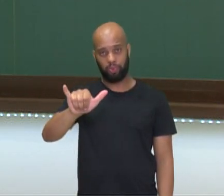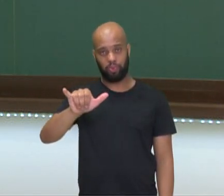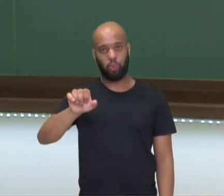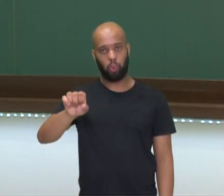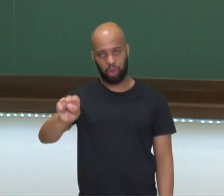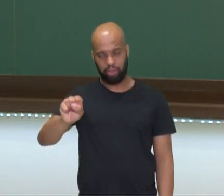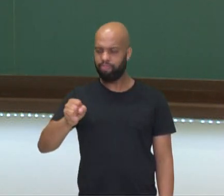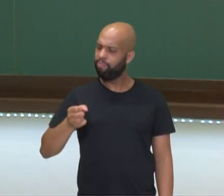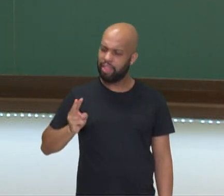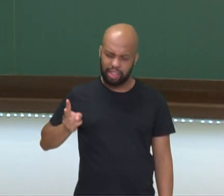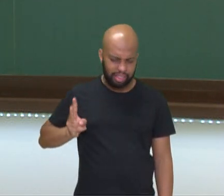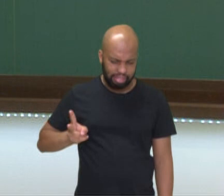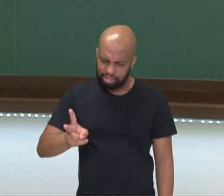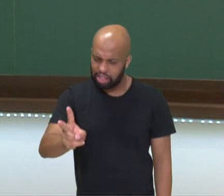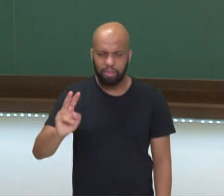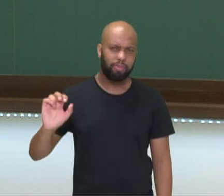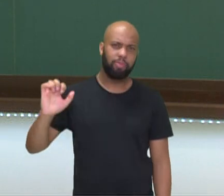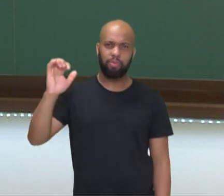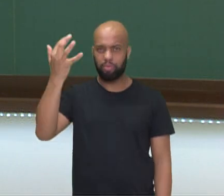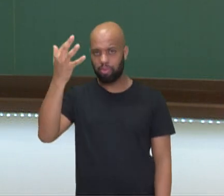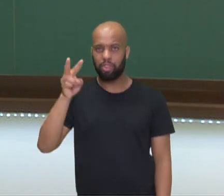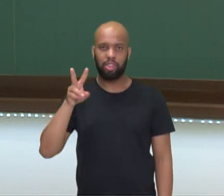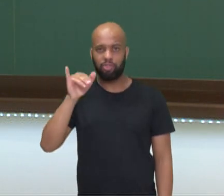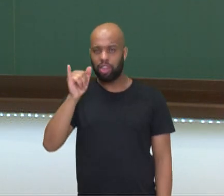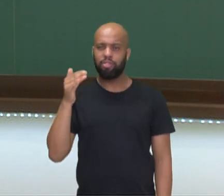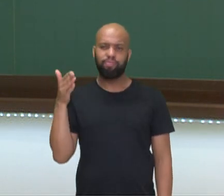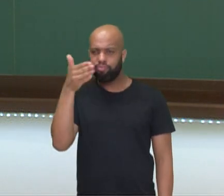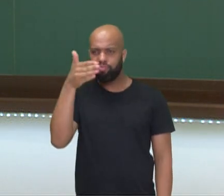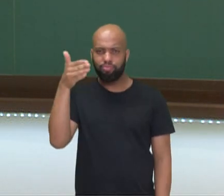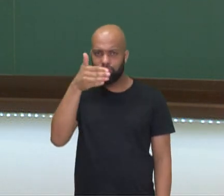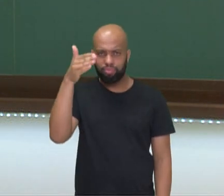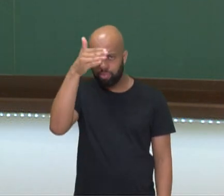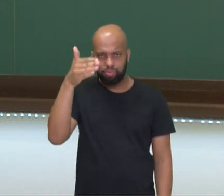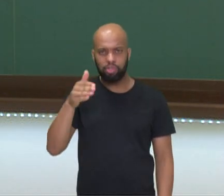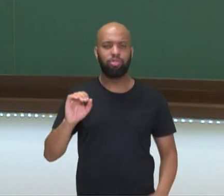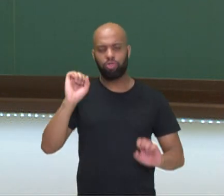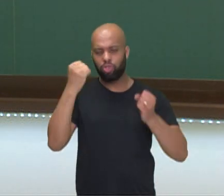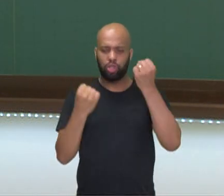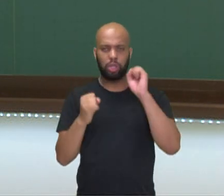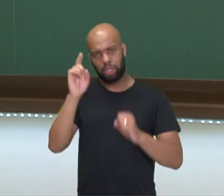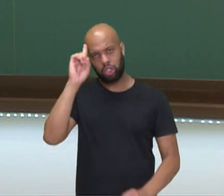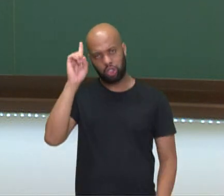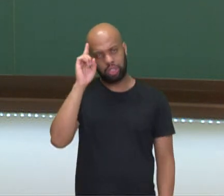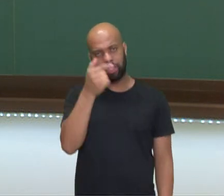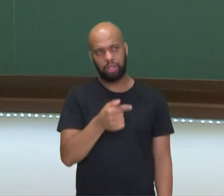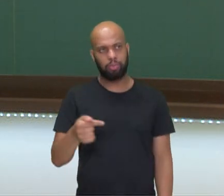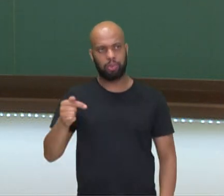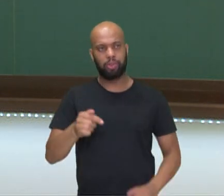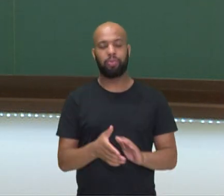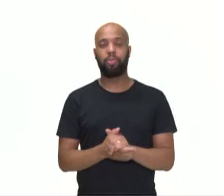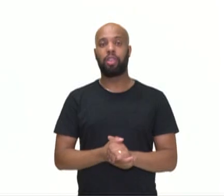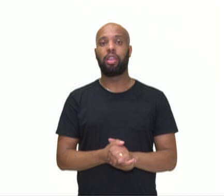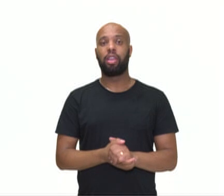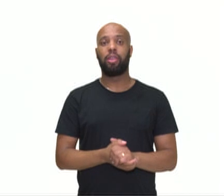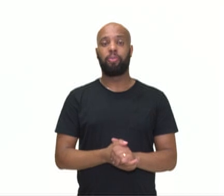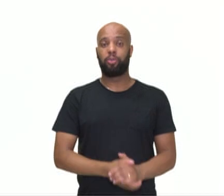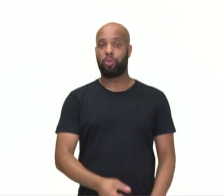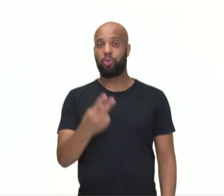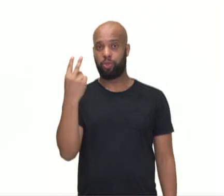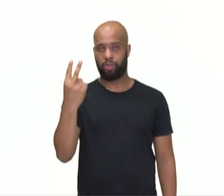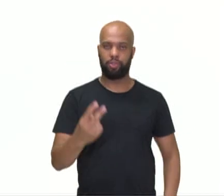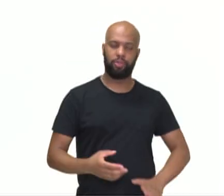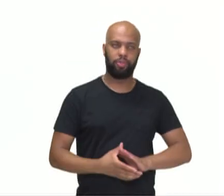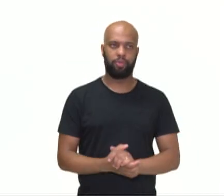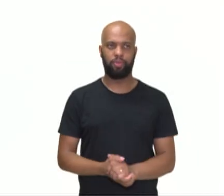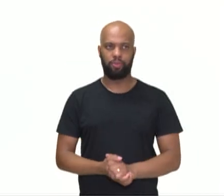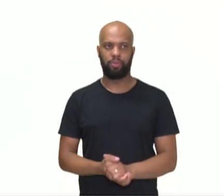acontece. Então, nós sempre vamos para a academia nos dias de semana. E na segunda frase, they chat on the